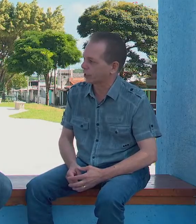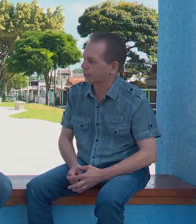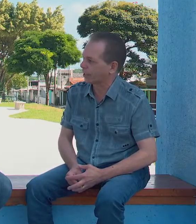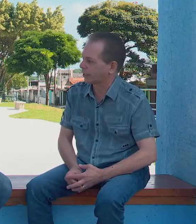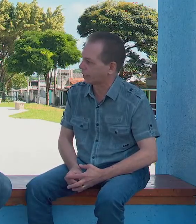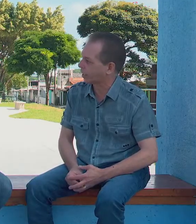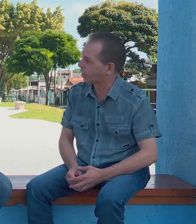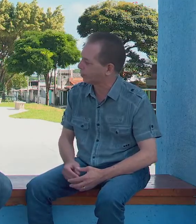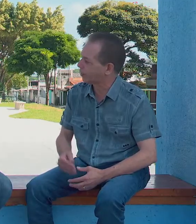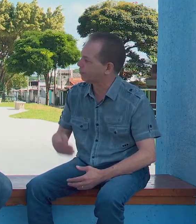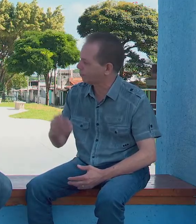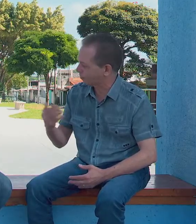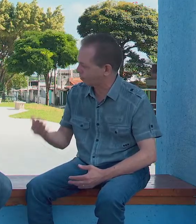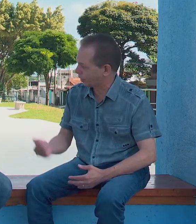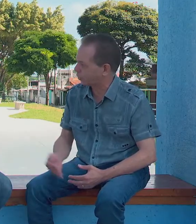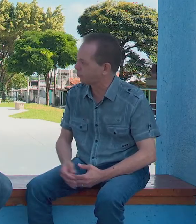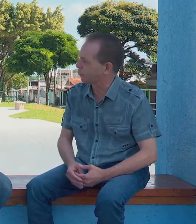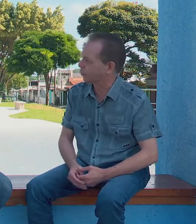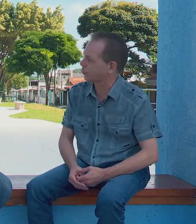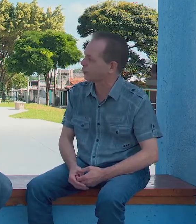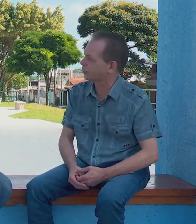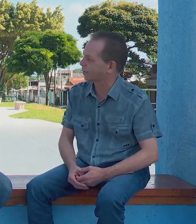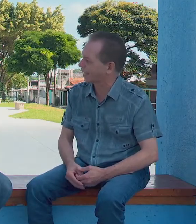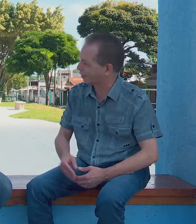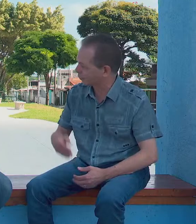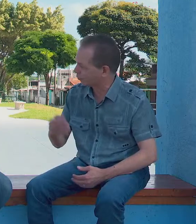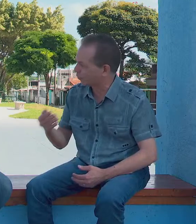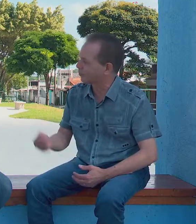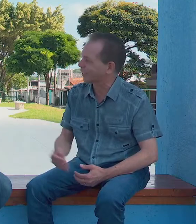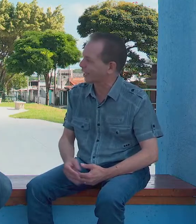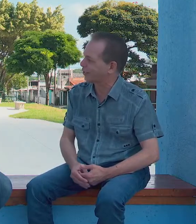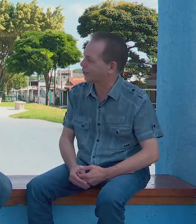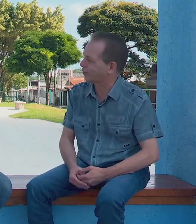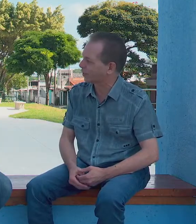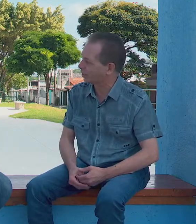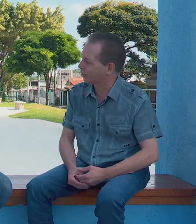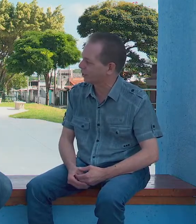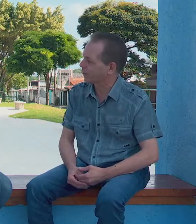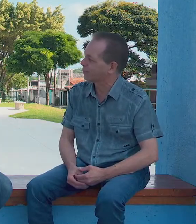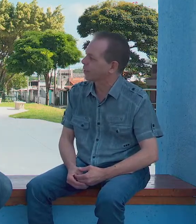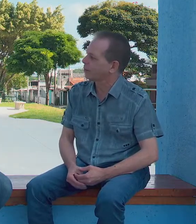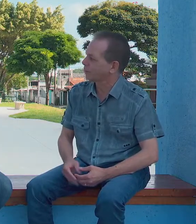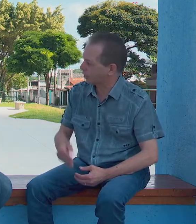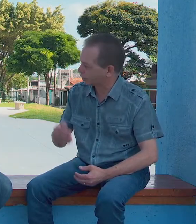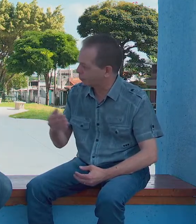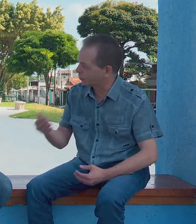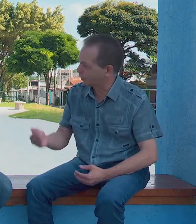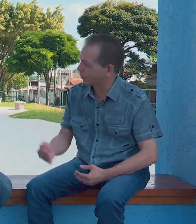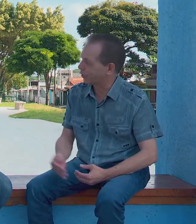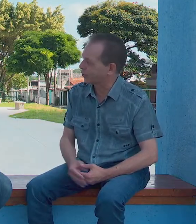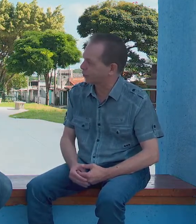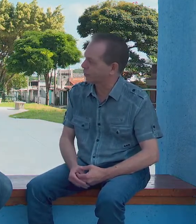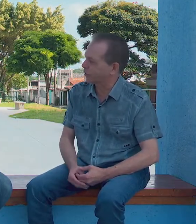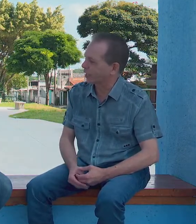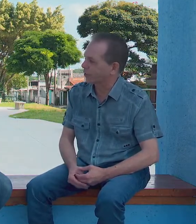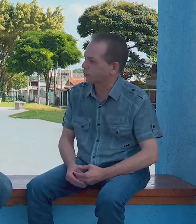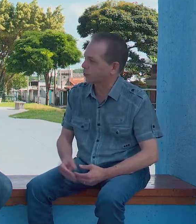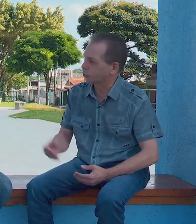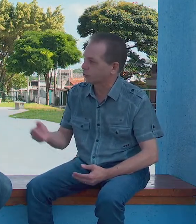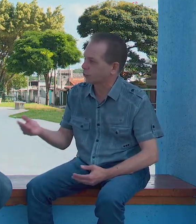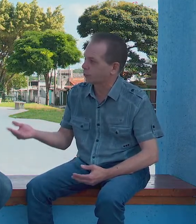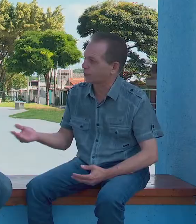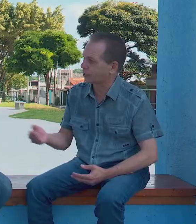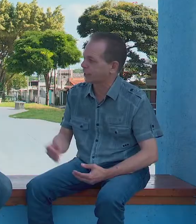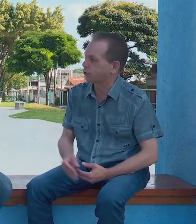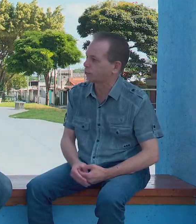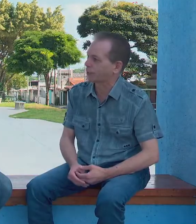um grande trabalho dentro da Câmara, partimos para o segundo mandato, fomos eleitos novamente. Partimos para o terceiro mandato,